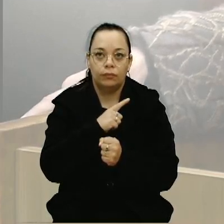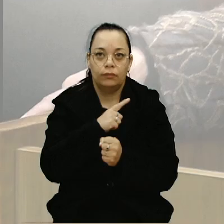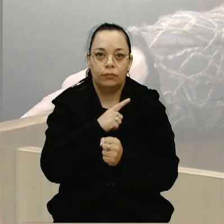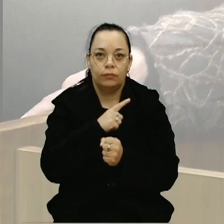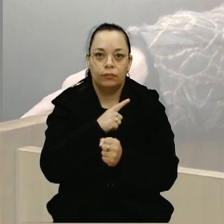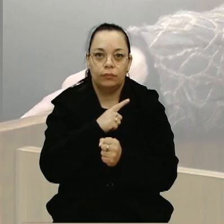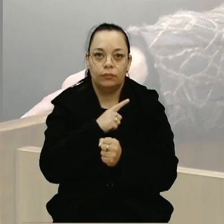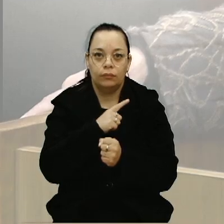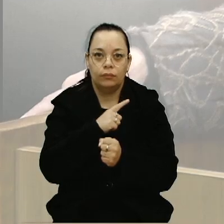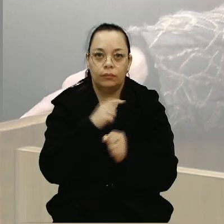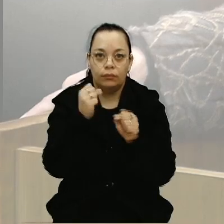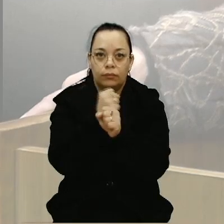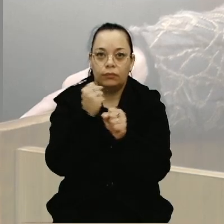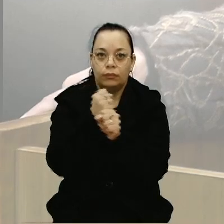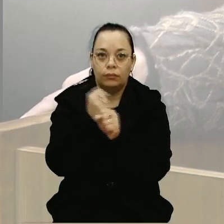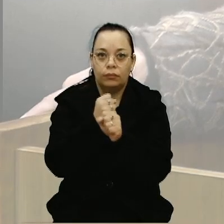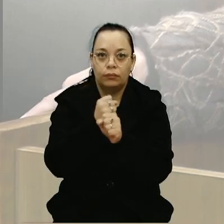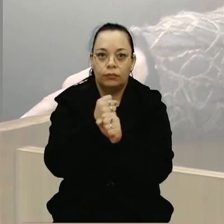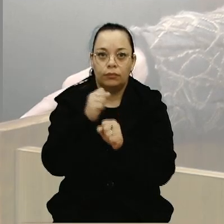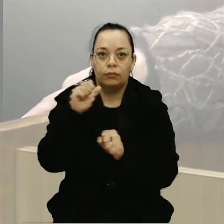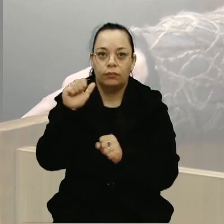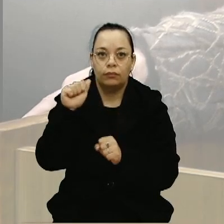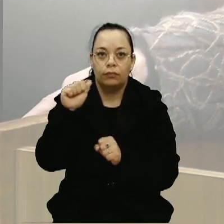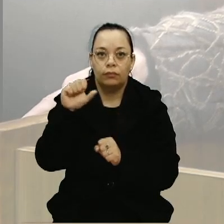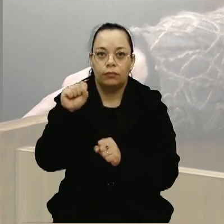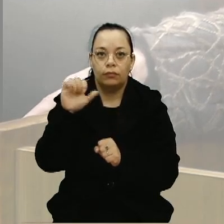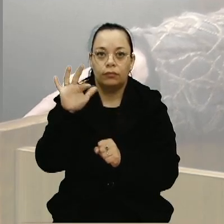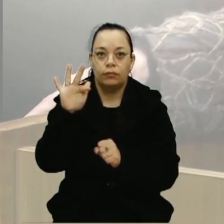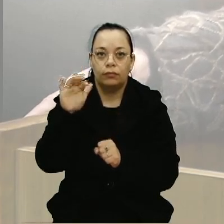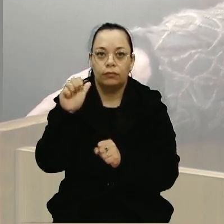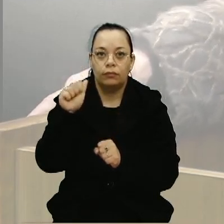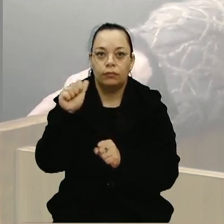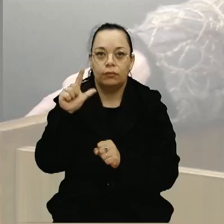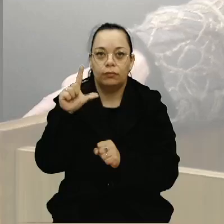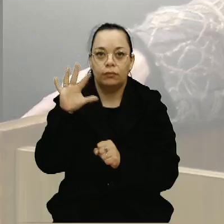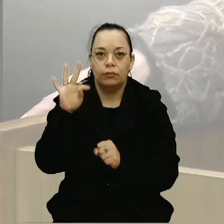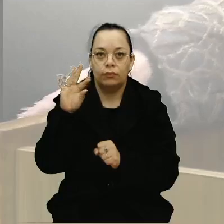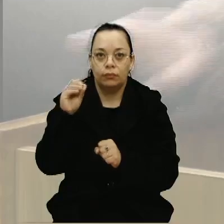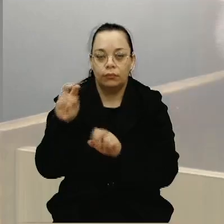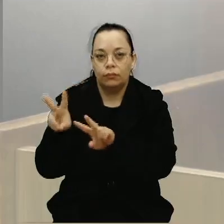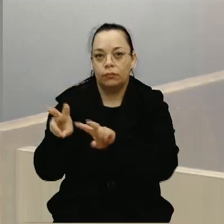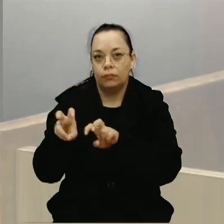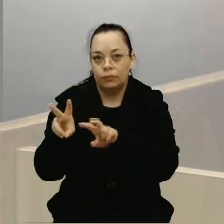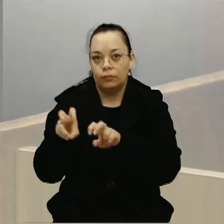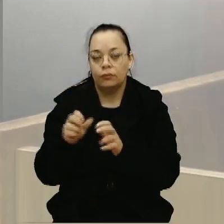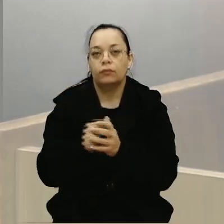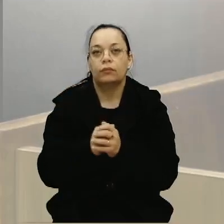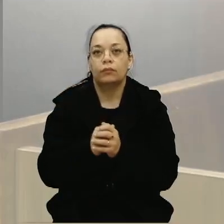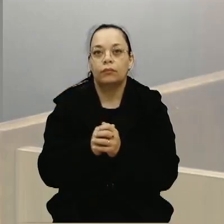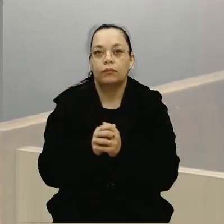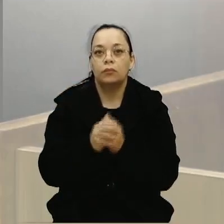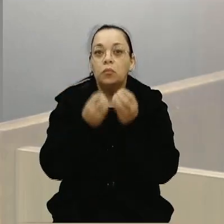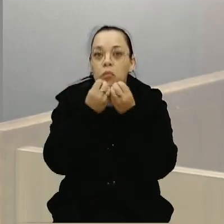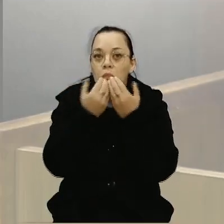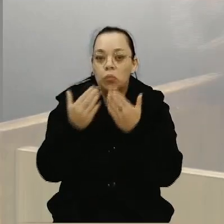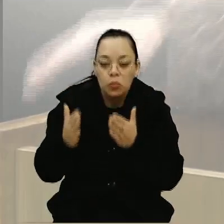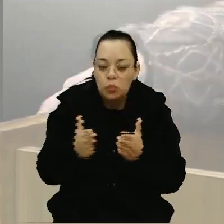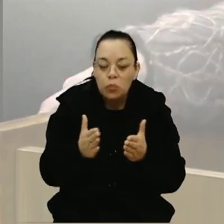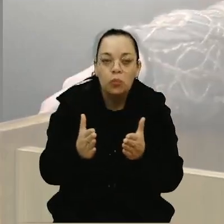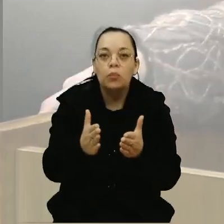para pavimentação asfáltica, né? A gente sabe que o agricultor pede tão pouco, né? Pede só boas estradas para